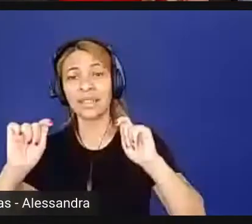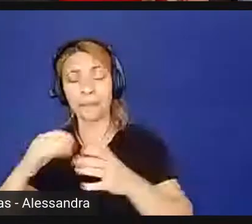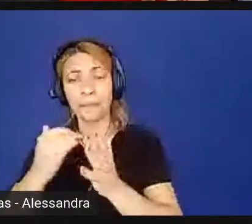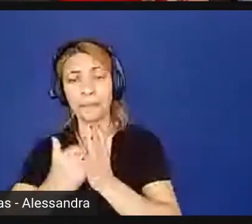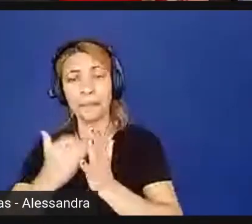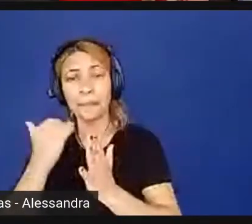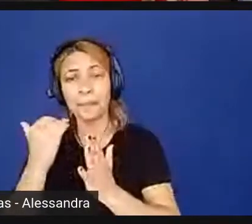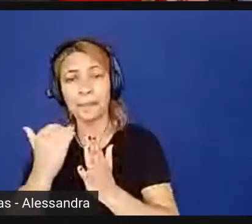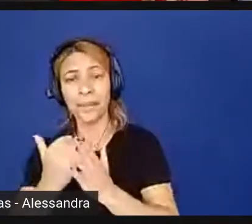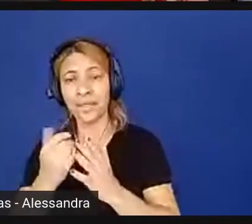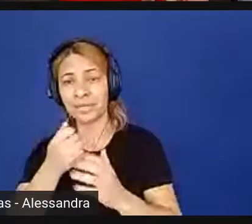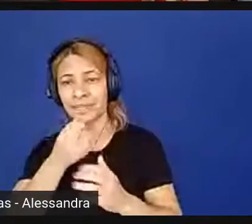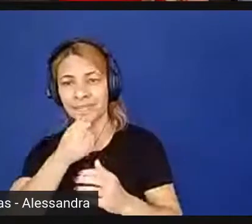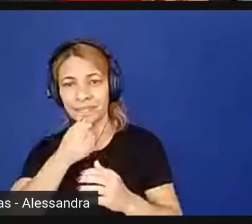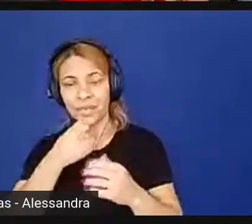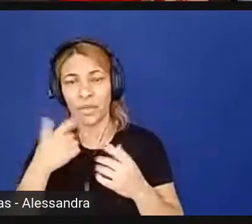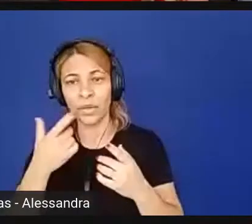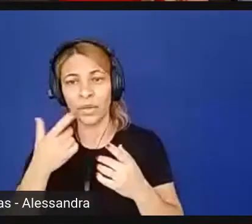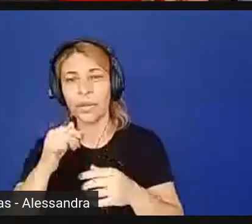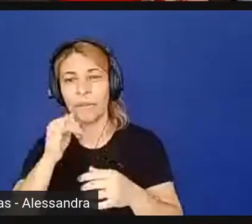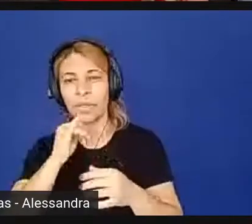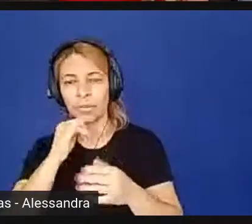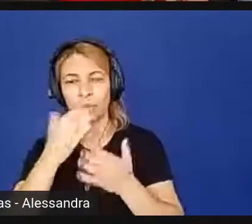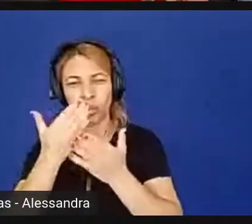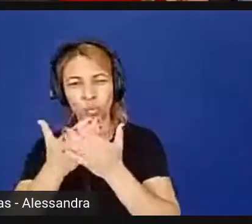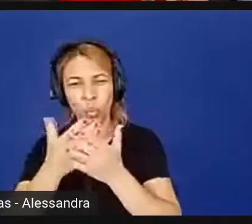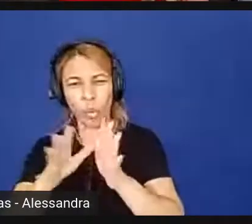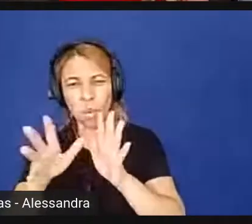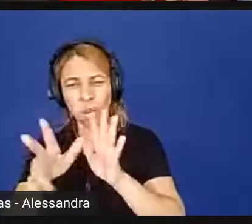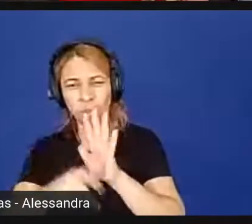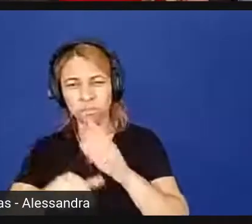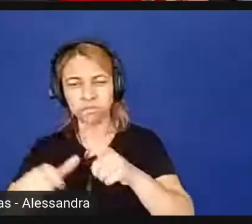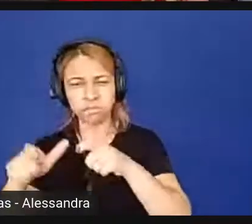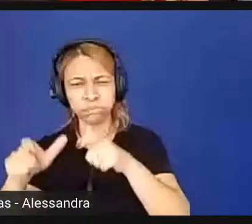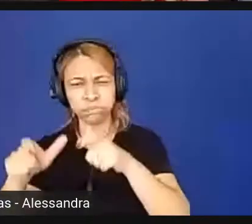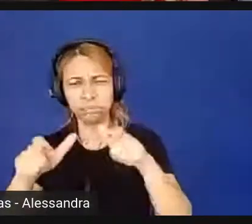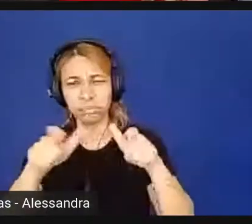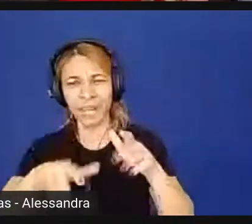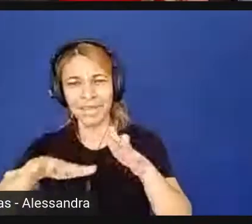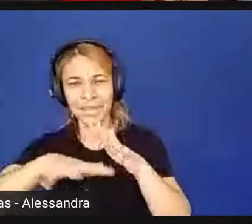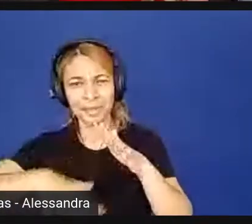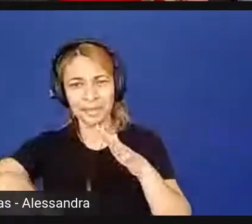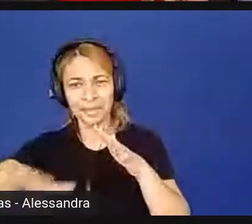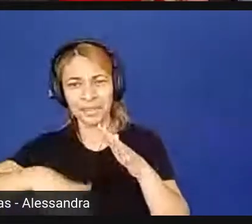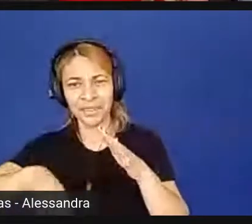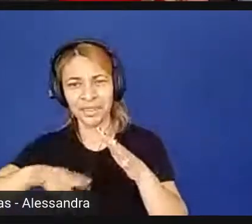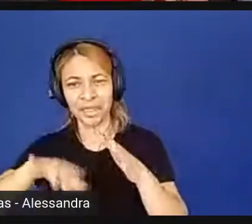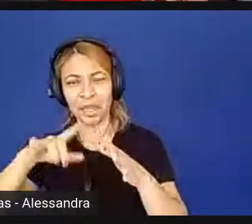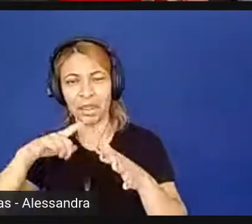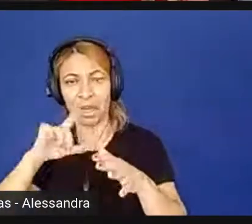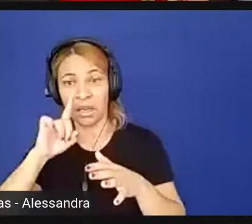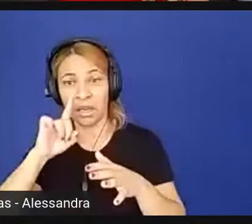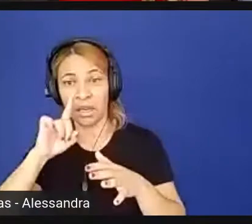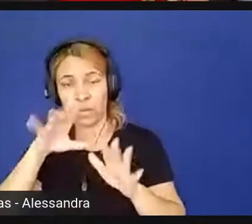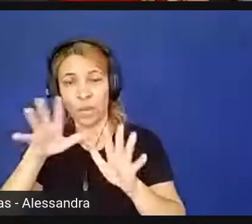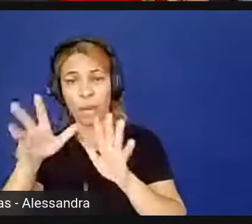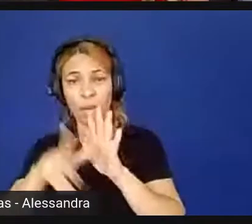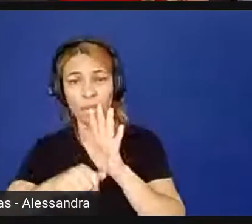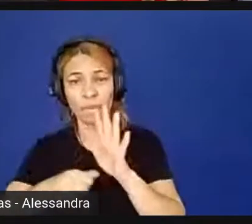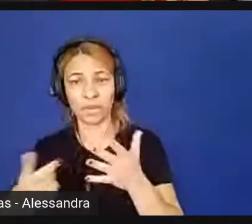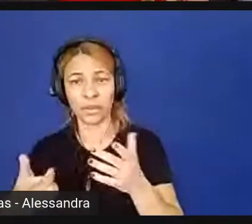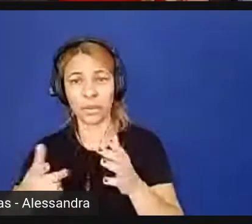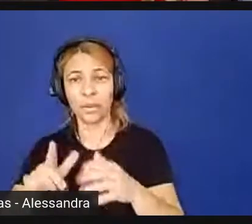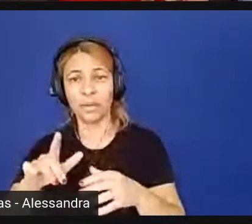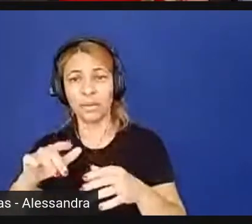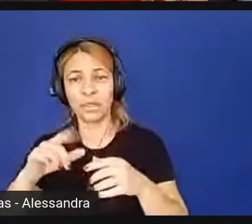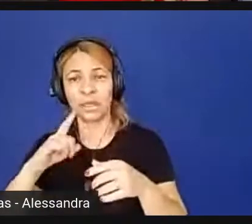assim, quem estuda corrupção, em todo ambiente, você pode colocar assim, riscos de corrupção, colocar corrupção lato sensu,